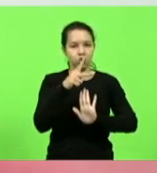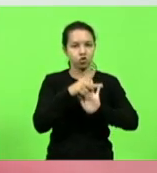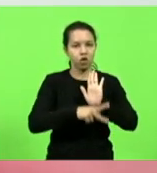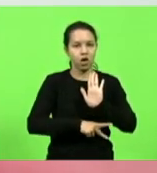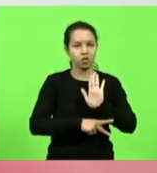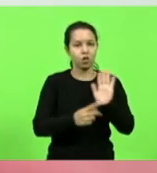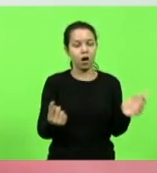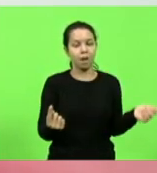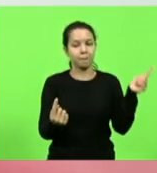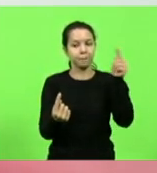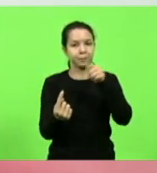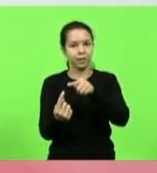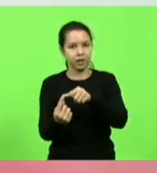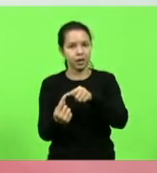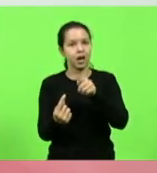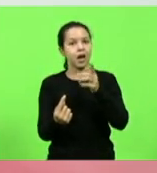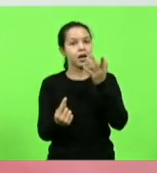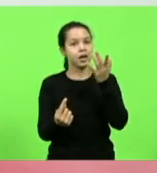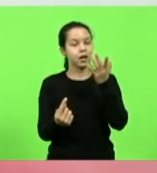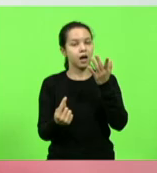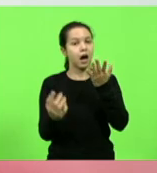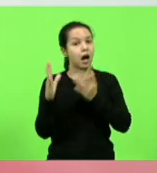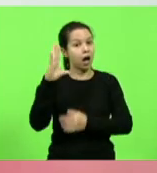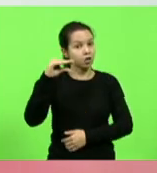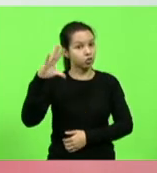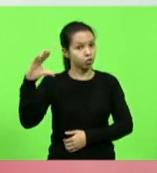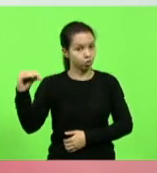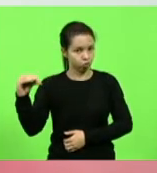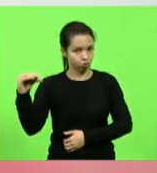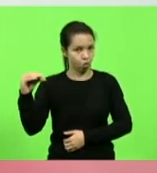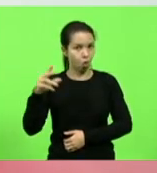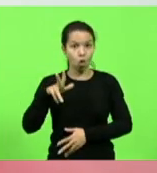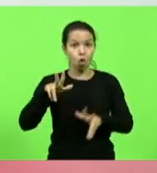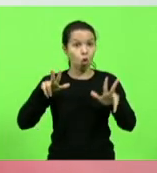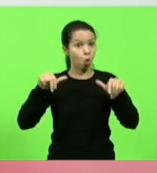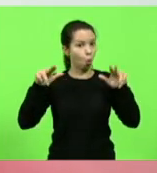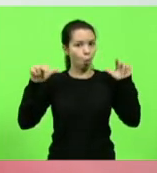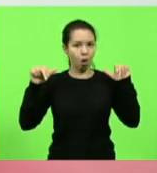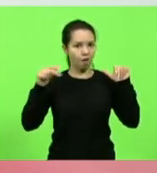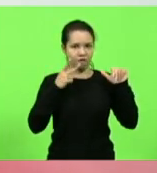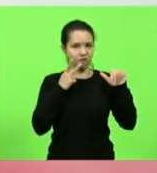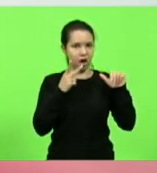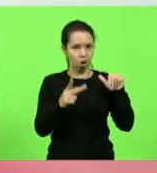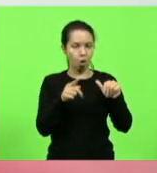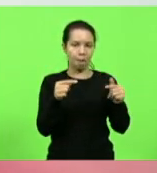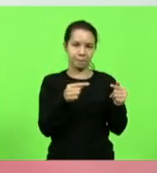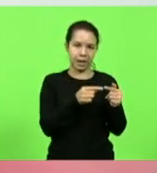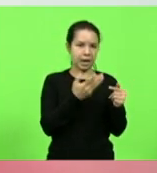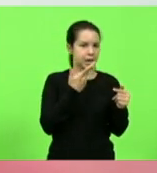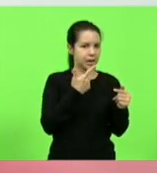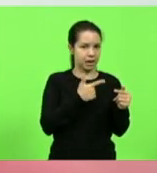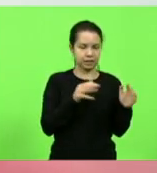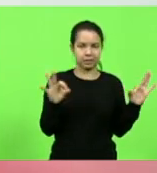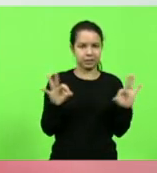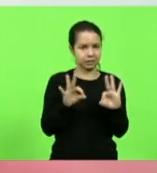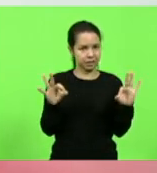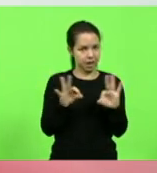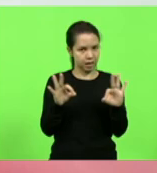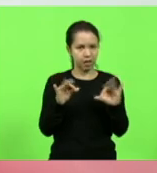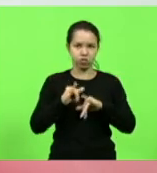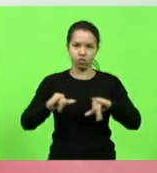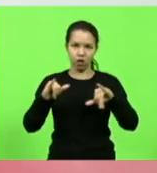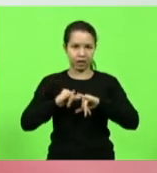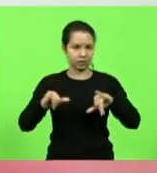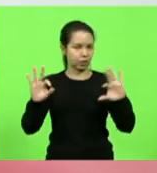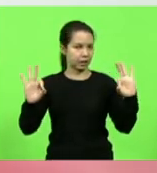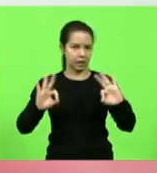adultos, nunca tendo sido dito nada diferente disso na divulgação do